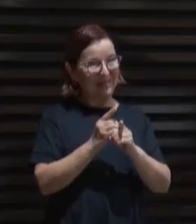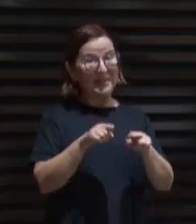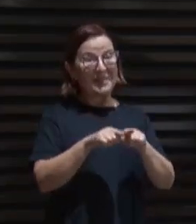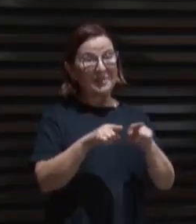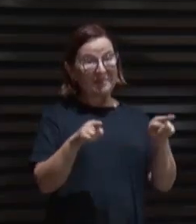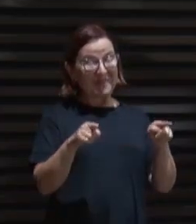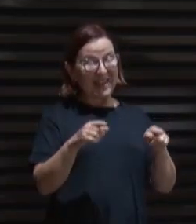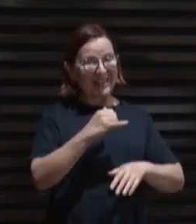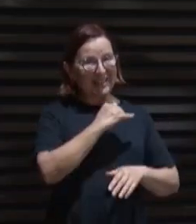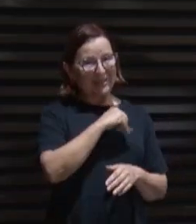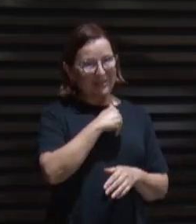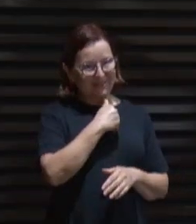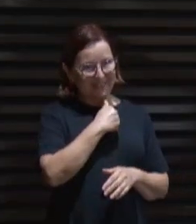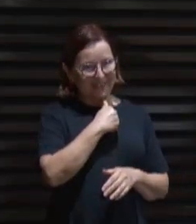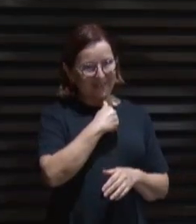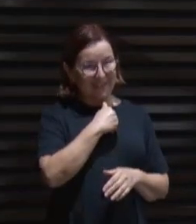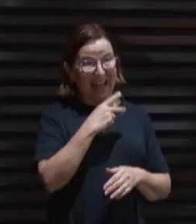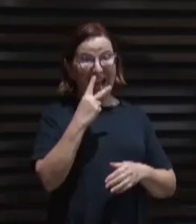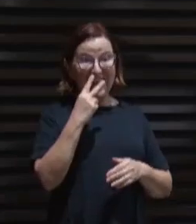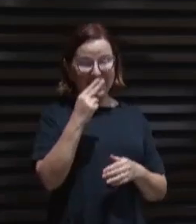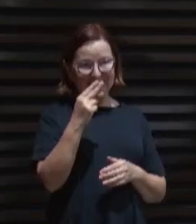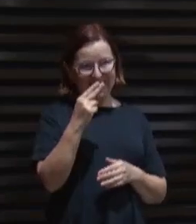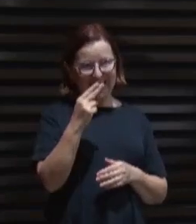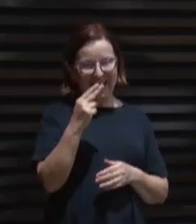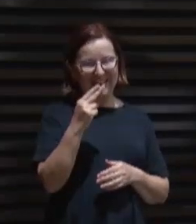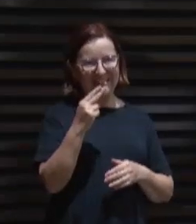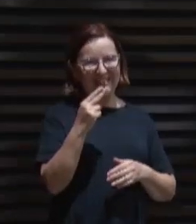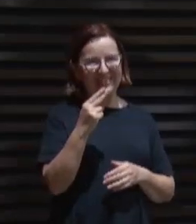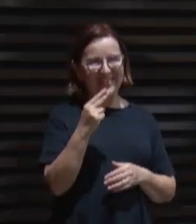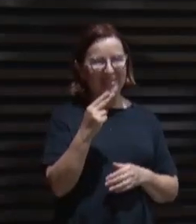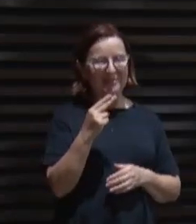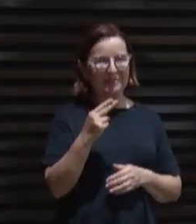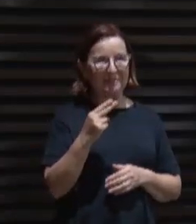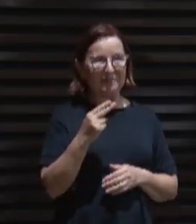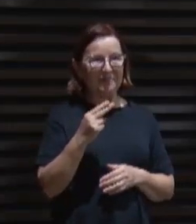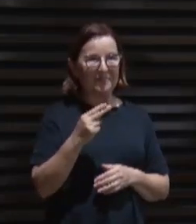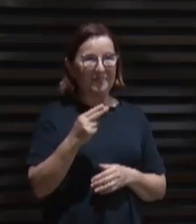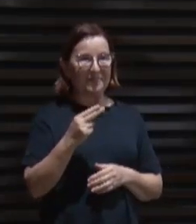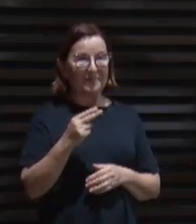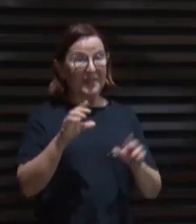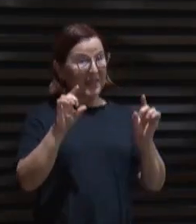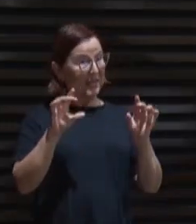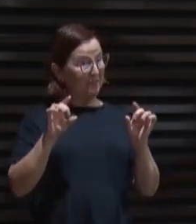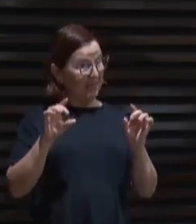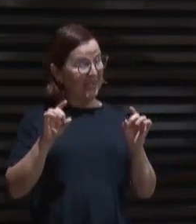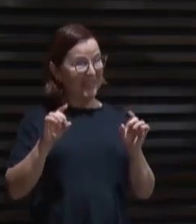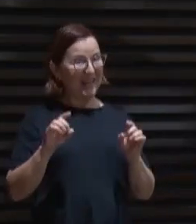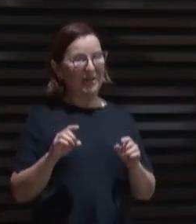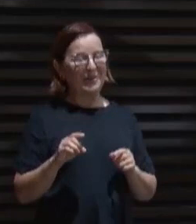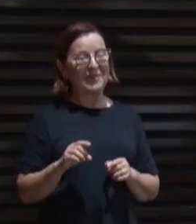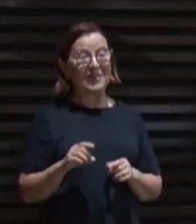uma sensação, assim, toda especial. O discípulo a quem